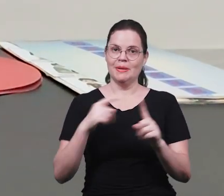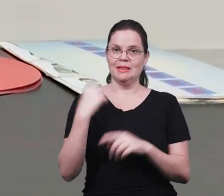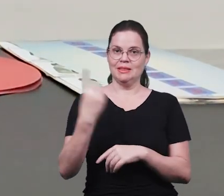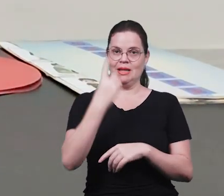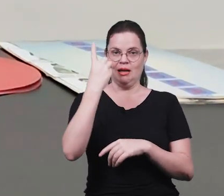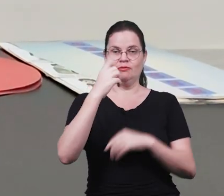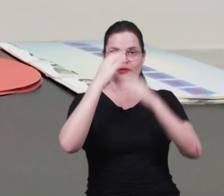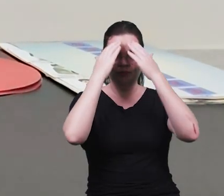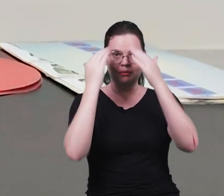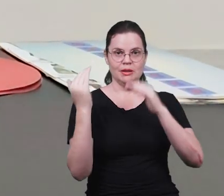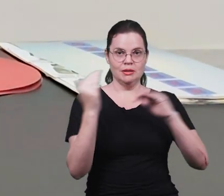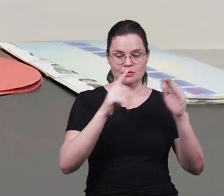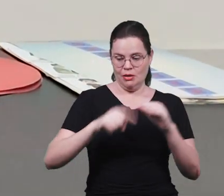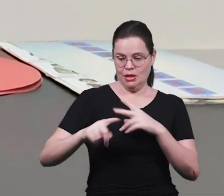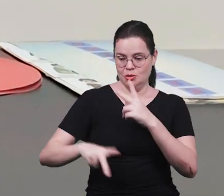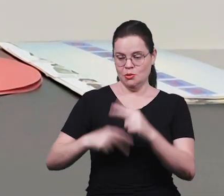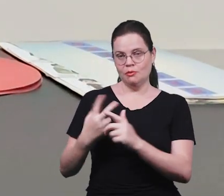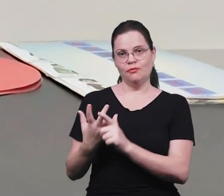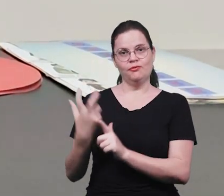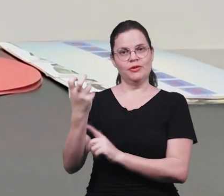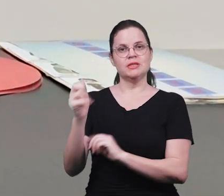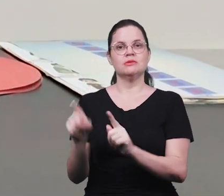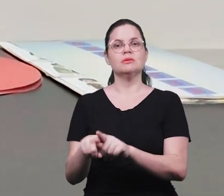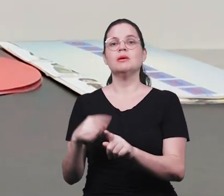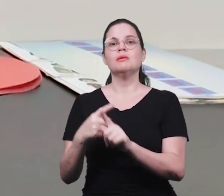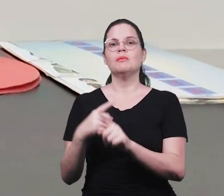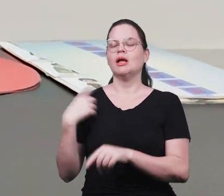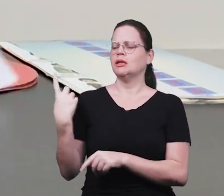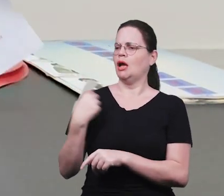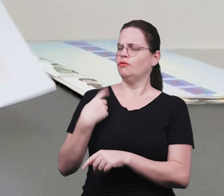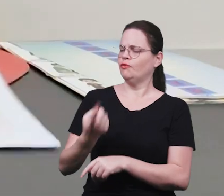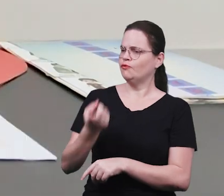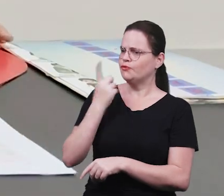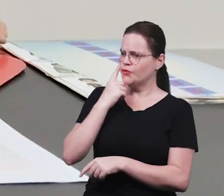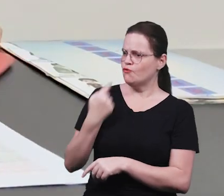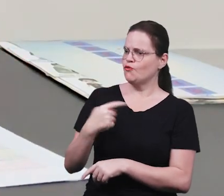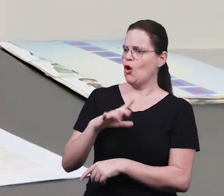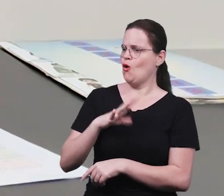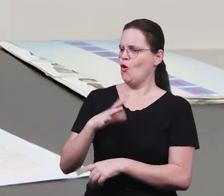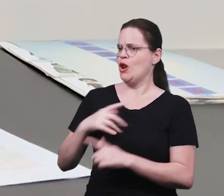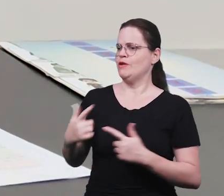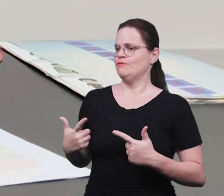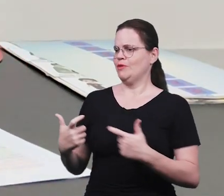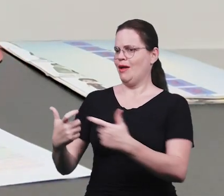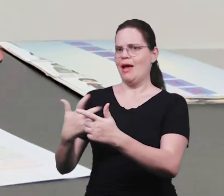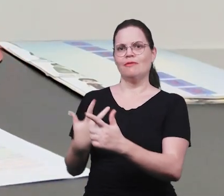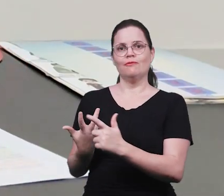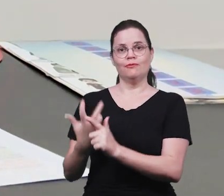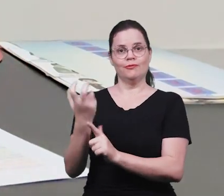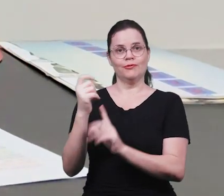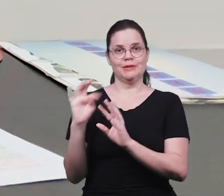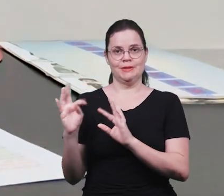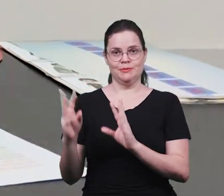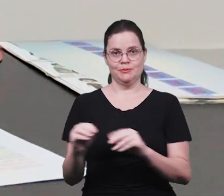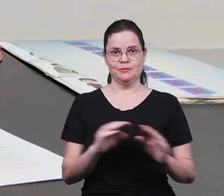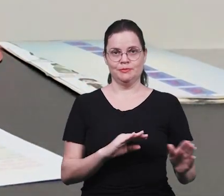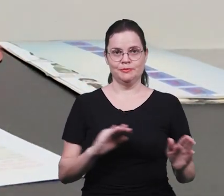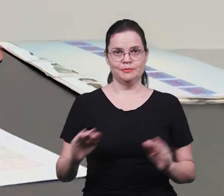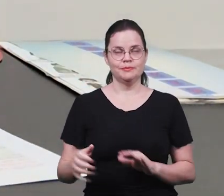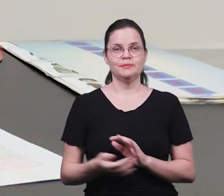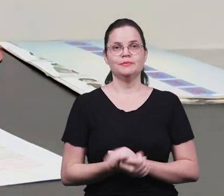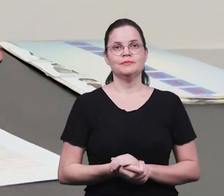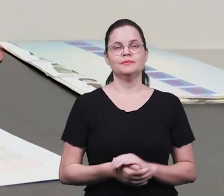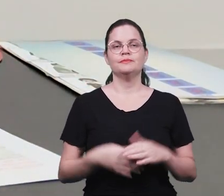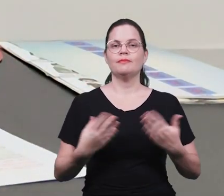foi vitorioso. E como que nós podemos, né, falar isso com as crianças? Eu trouxe aqui todos os